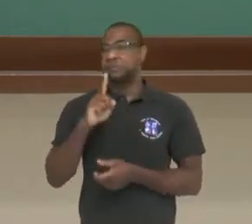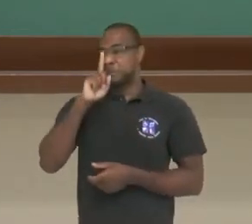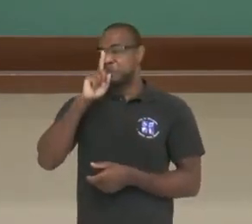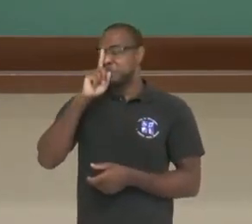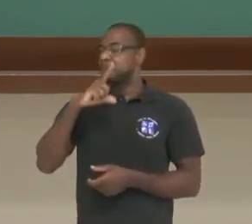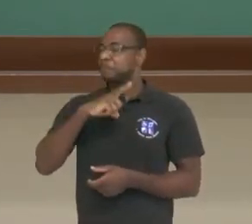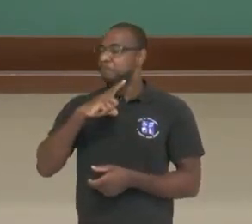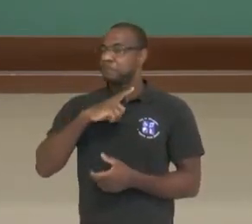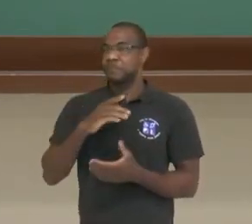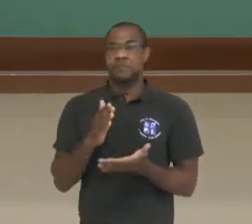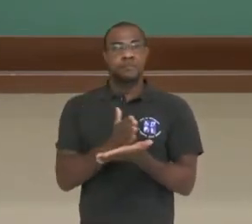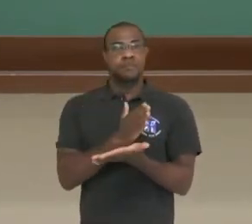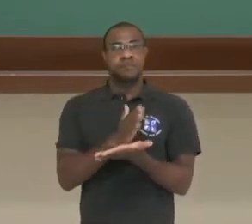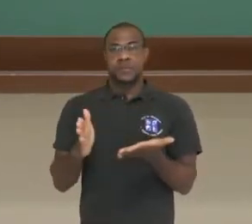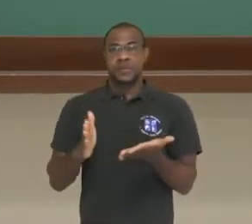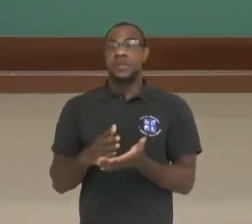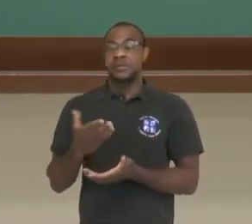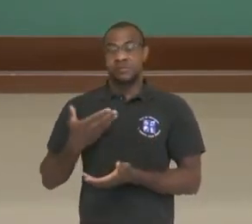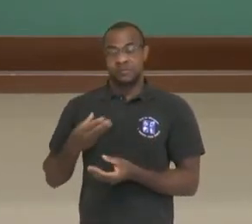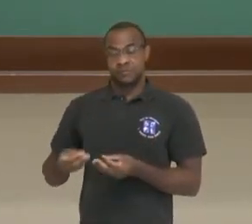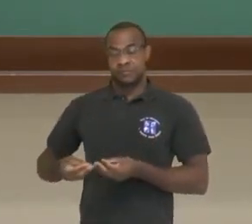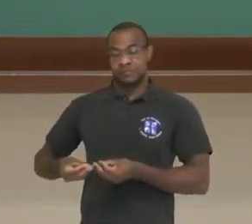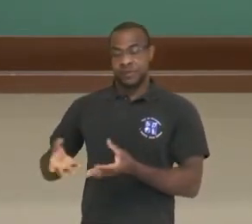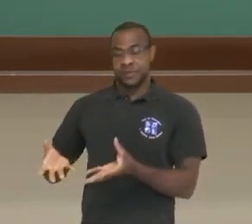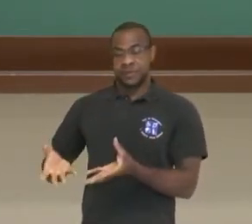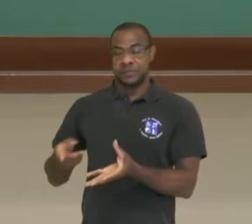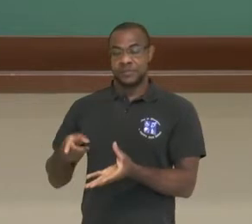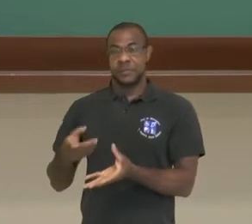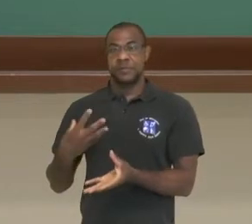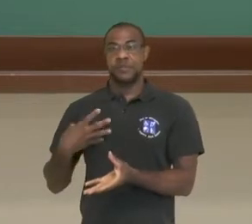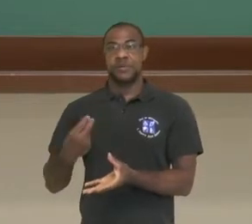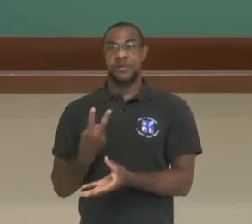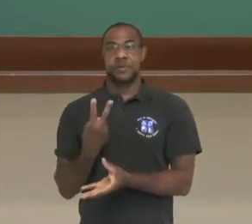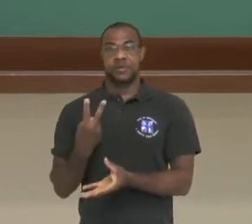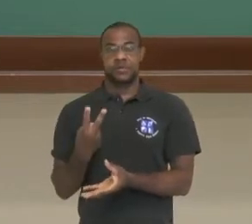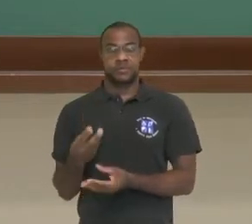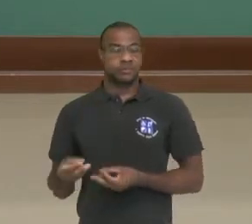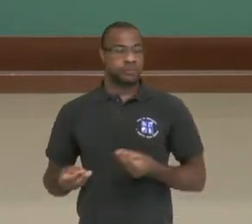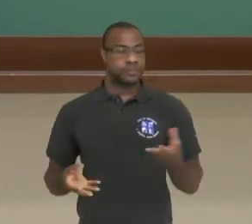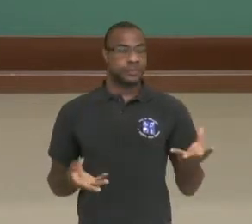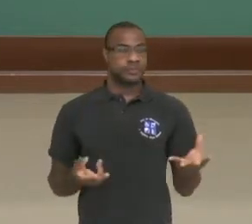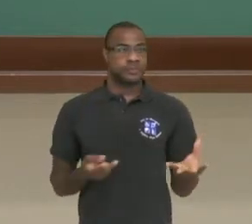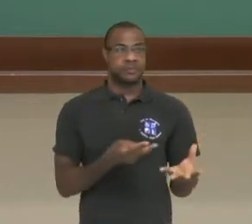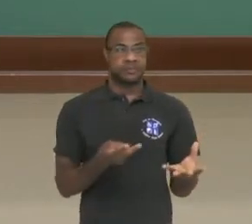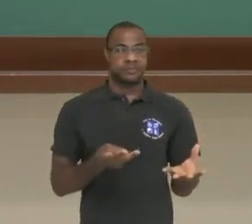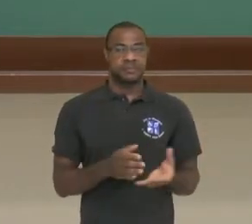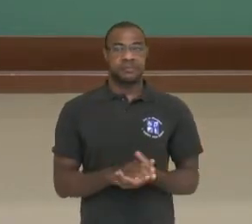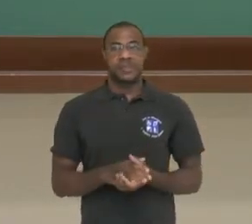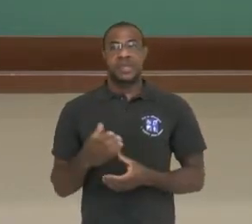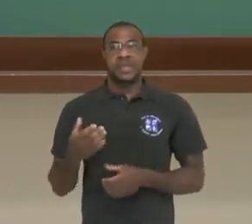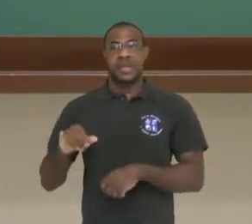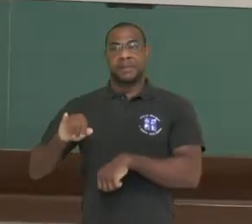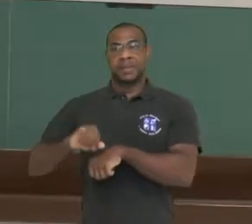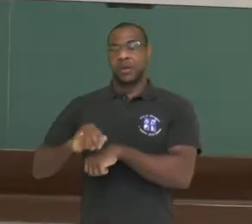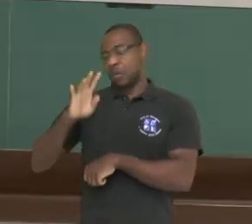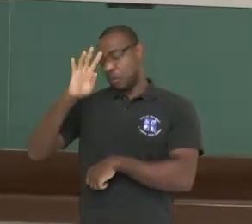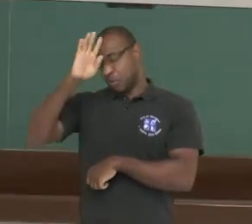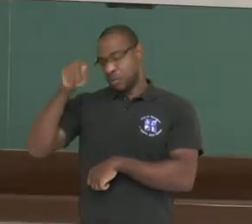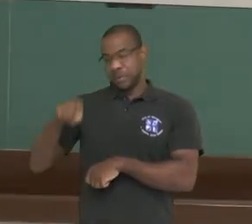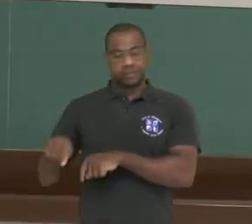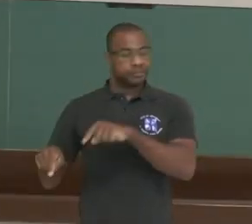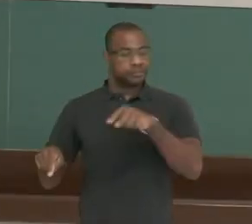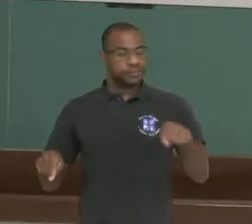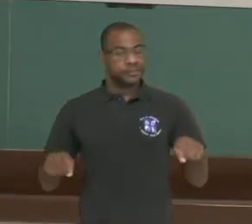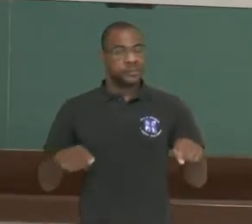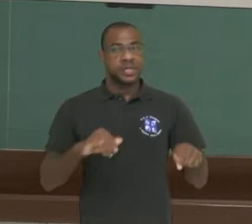Romano, dividiu com seus dois filhos. Um ficou com o Império Romano do Ocidente e o outro ficou com a capital em Roma. O outro ficou com o